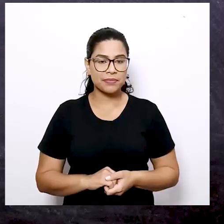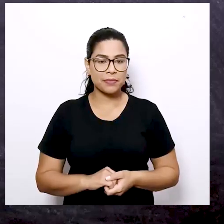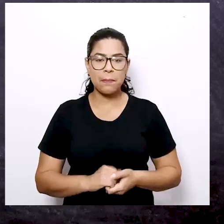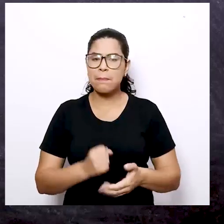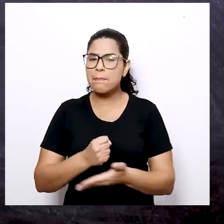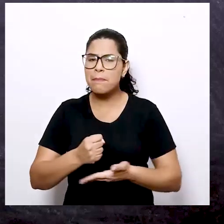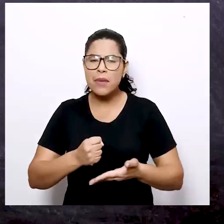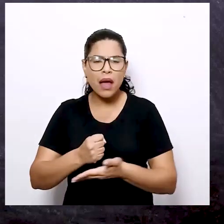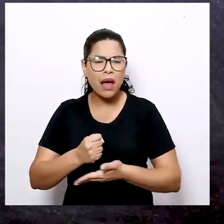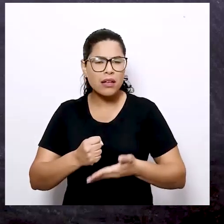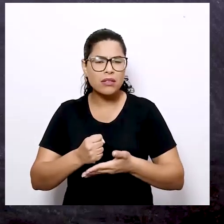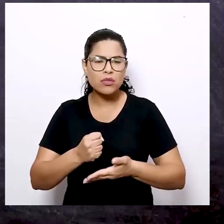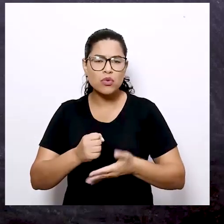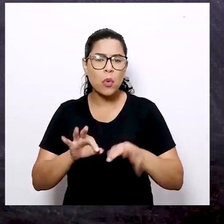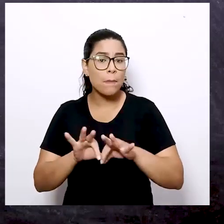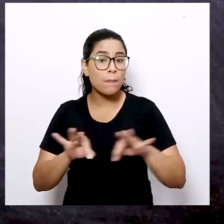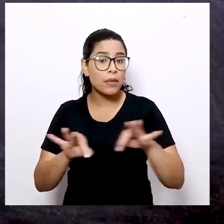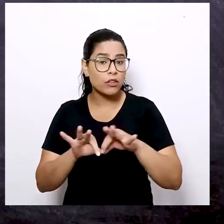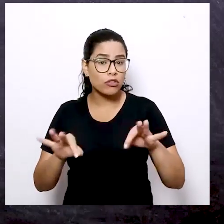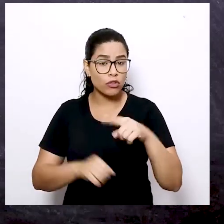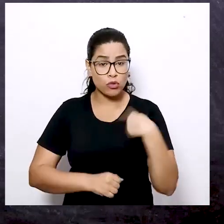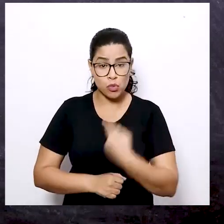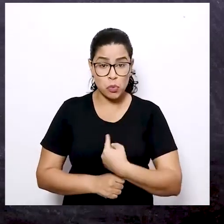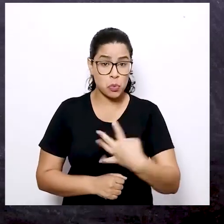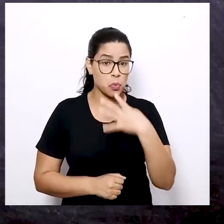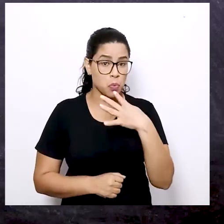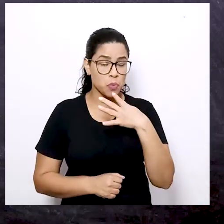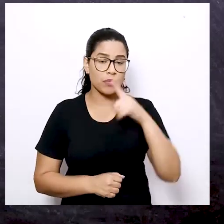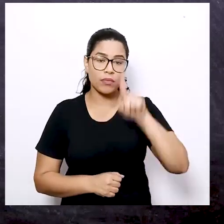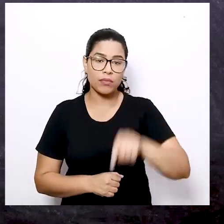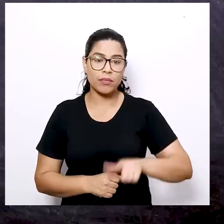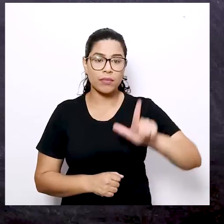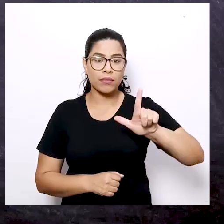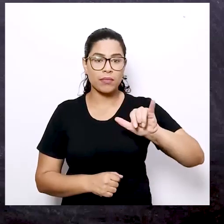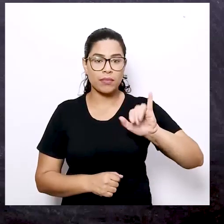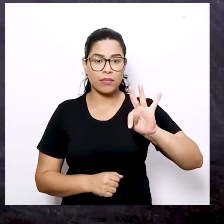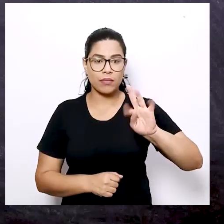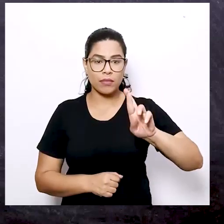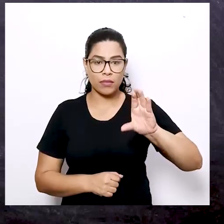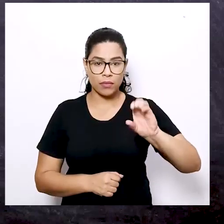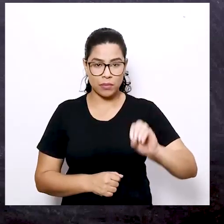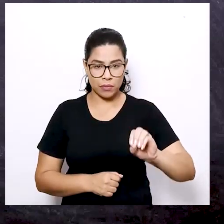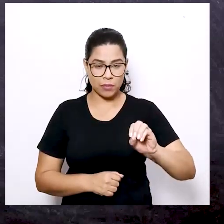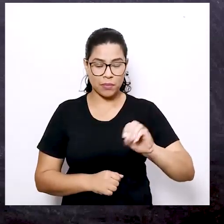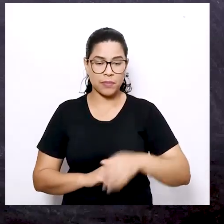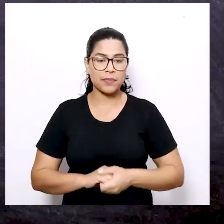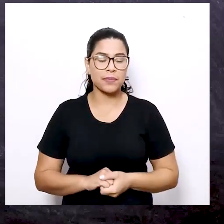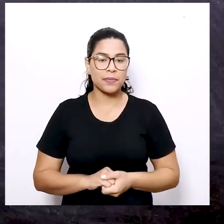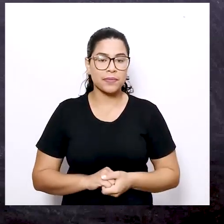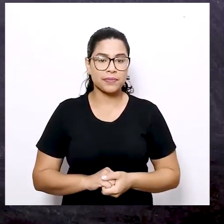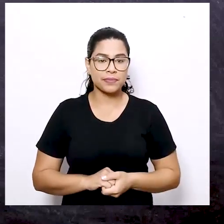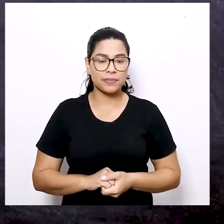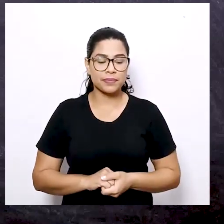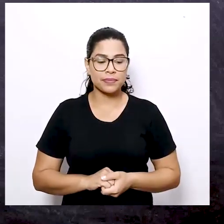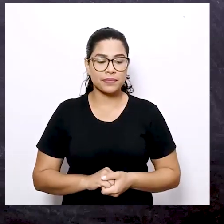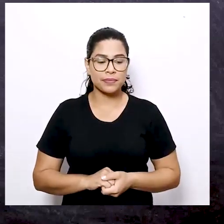A medida mais básica de capacidade que conhecemos é o litro. O litro, ele